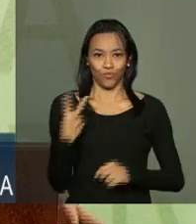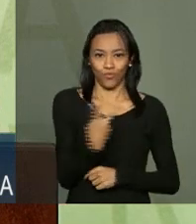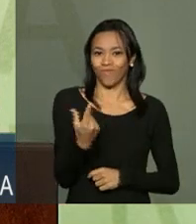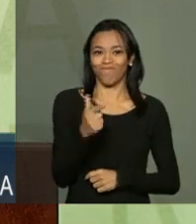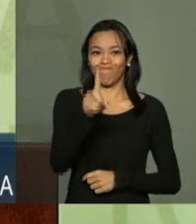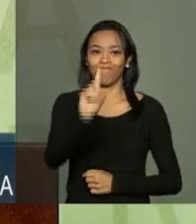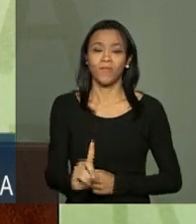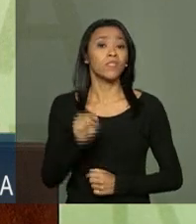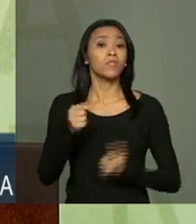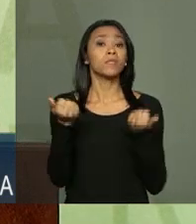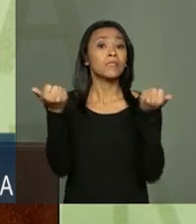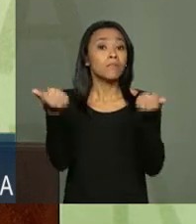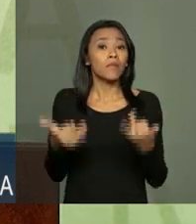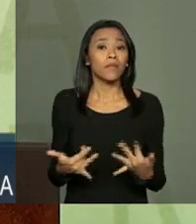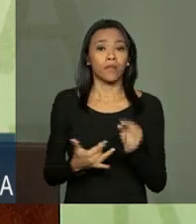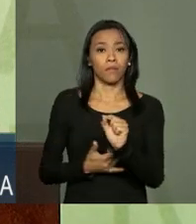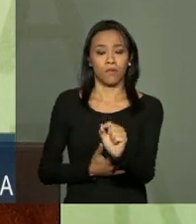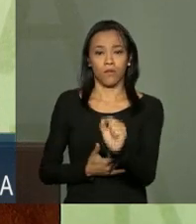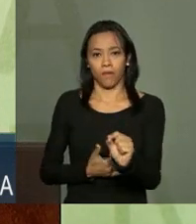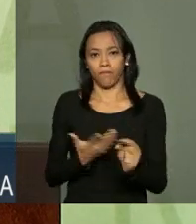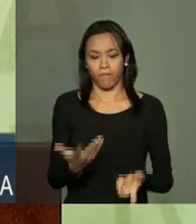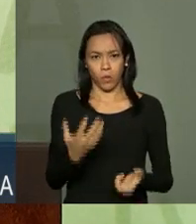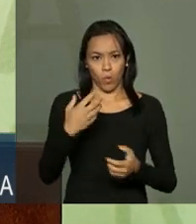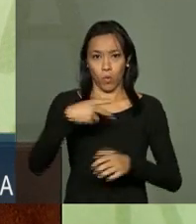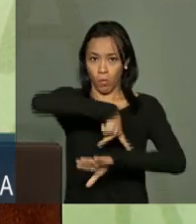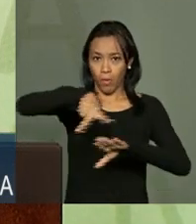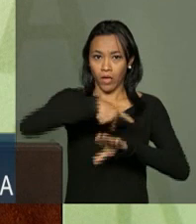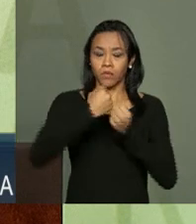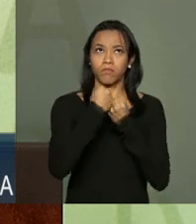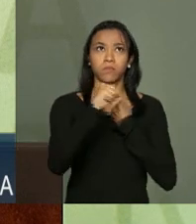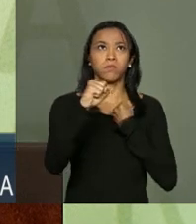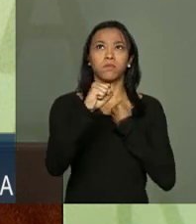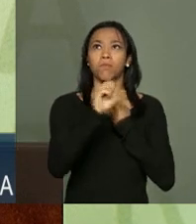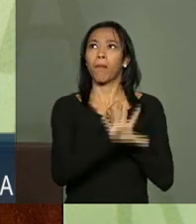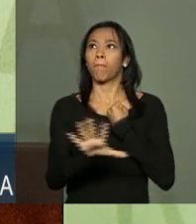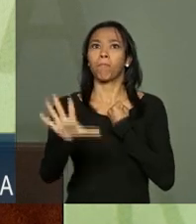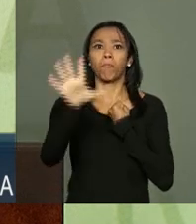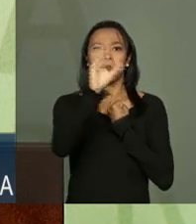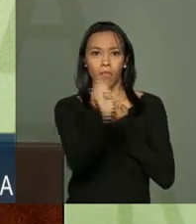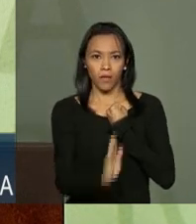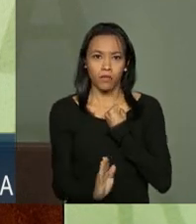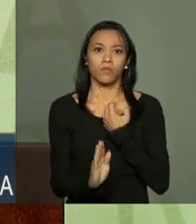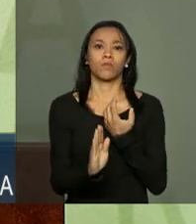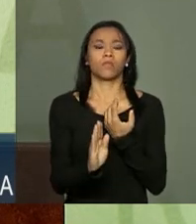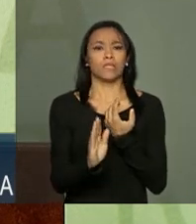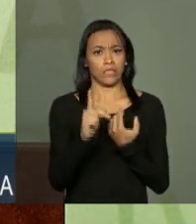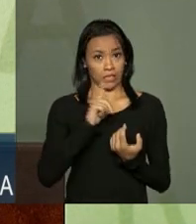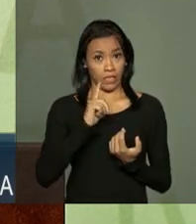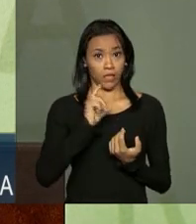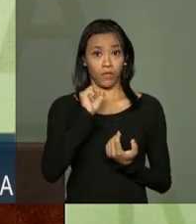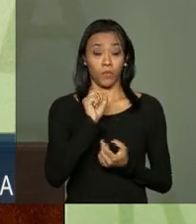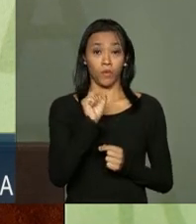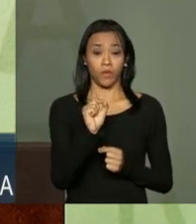explica o fato de que um país tão grande, que teve uma divisão